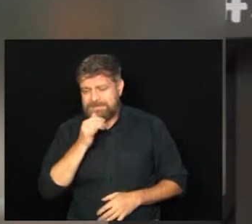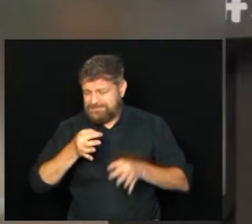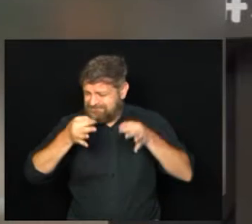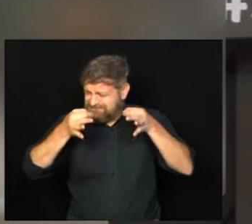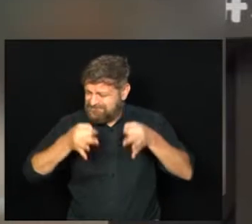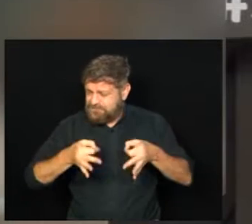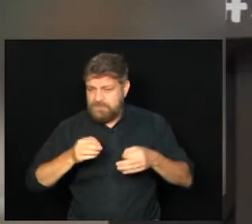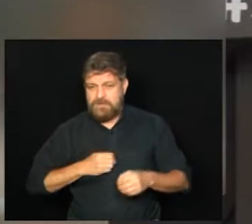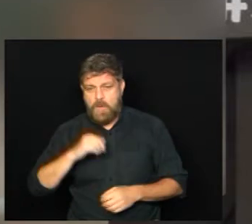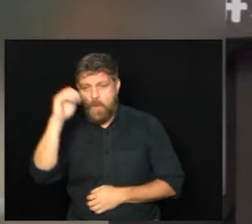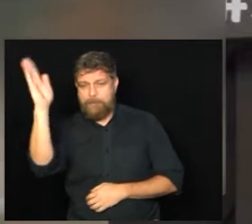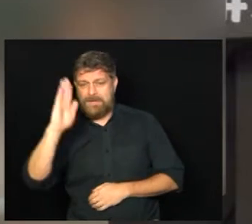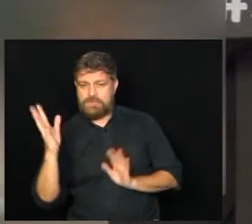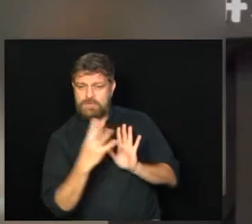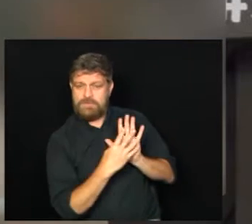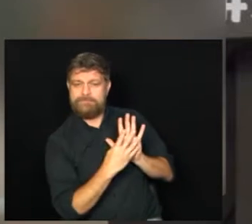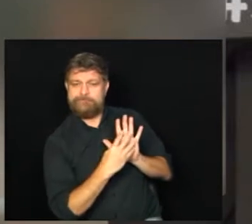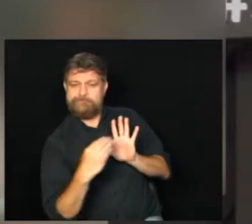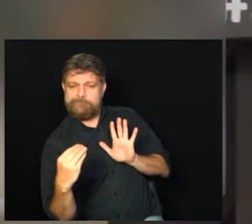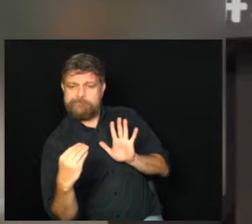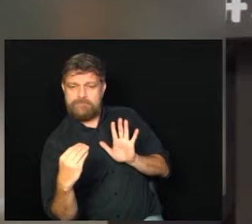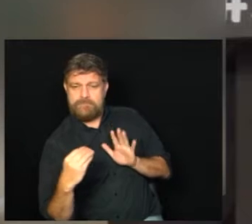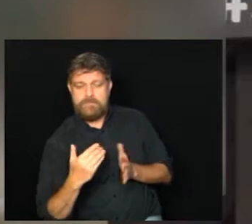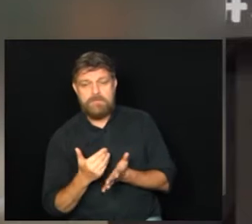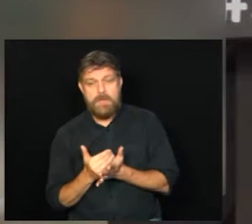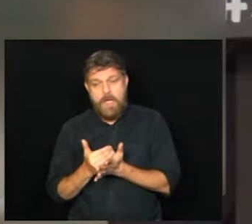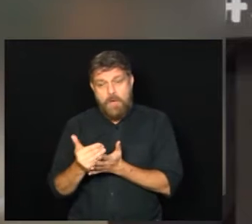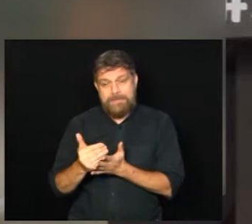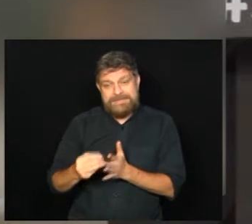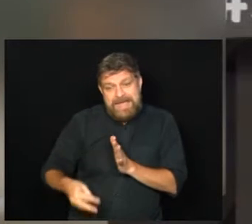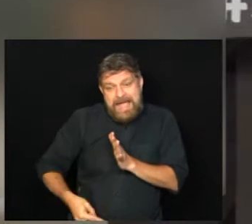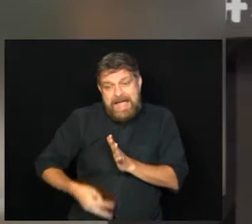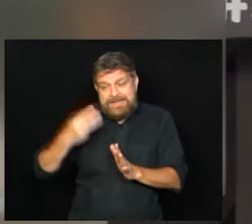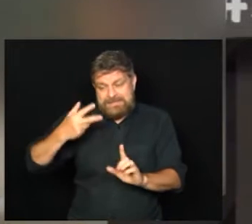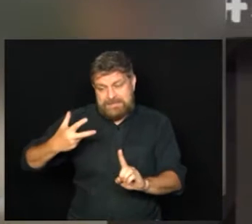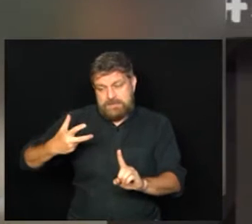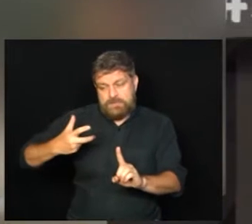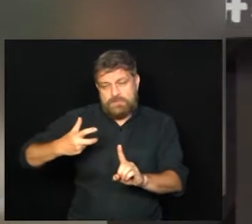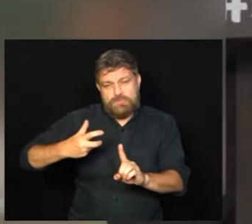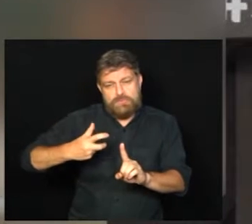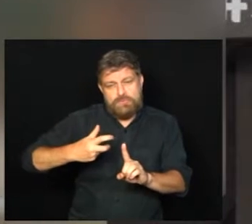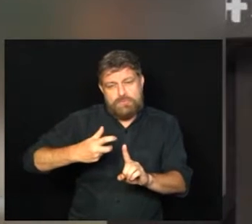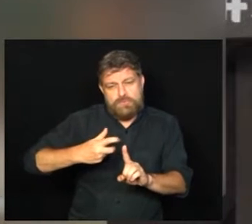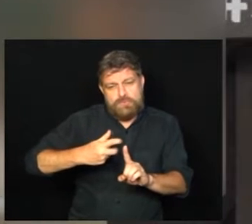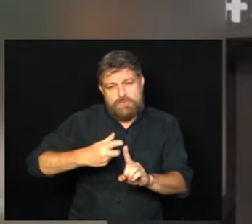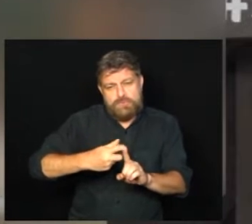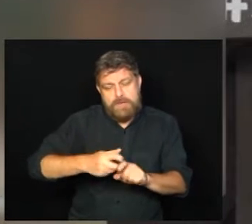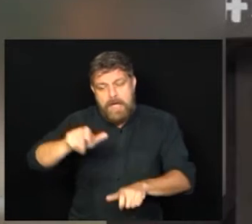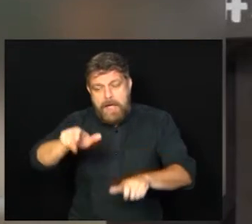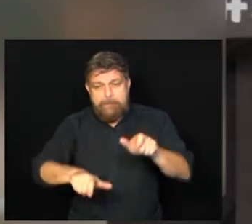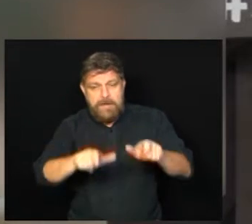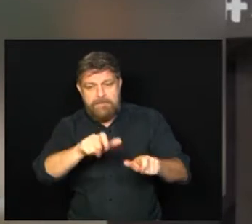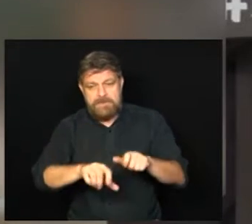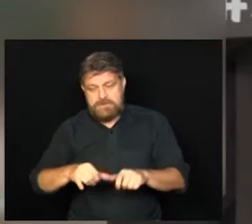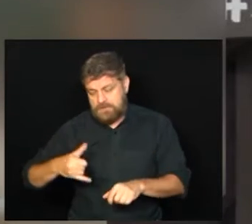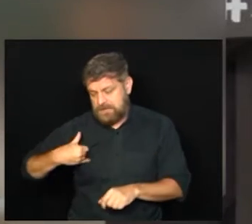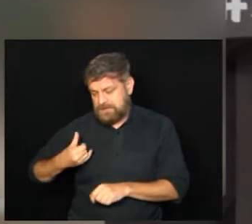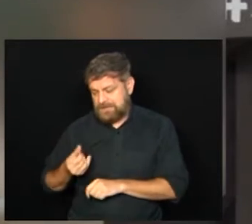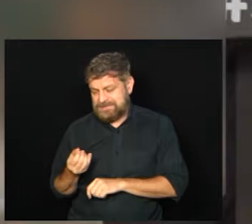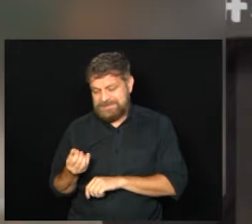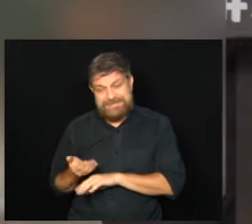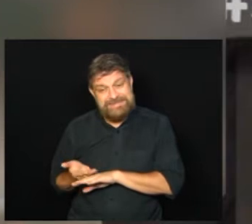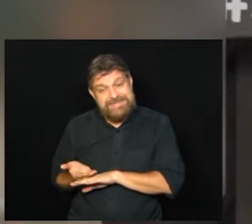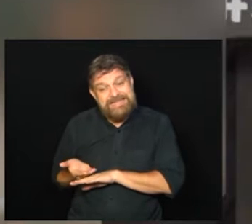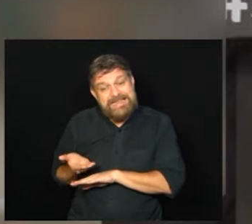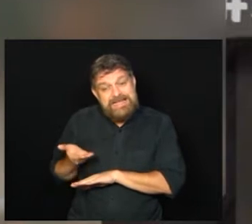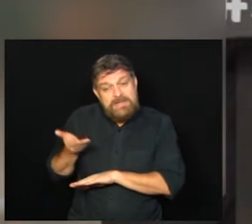vacinação para todo o Brasil, vai iniciar a terceira dose da vacina para estas pessoas, repito,